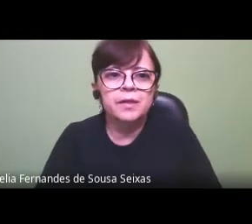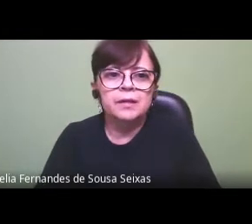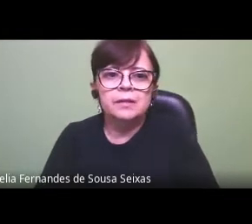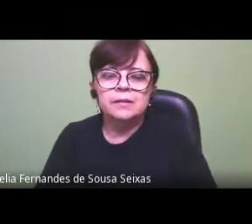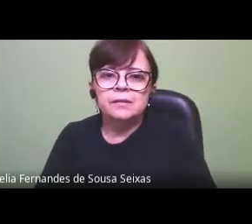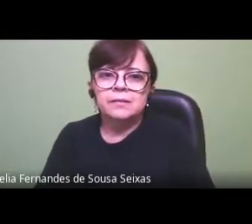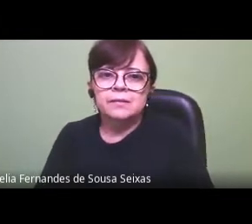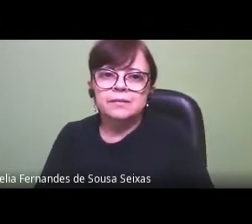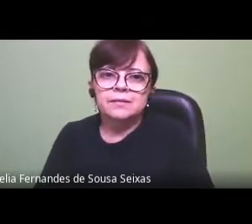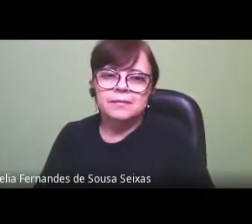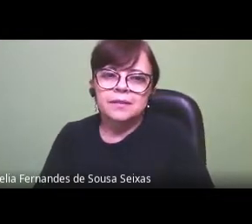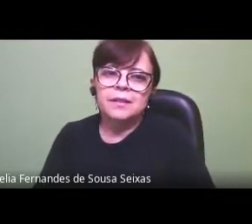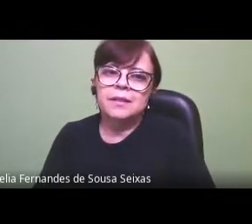assim.